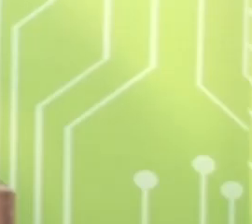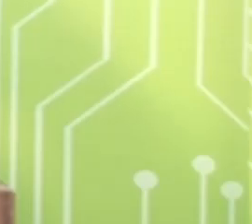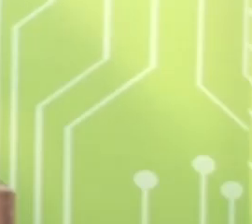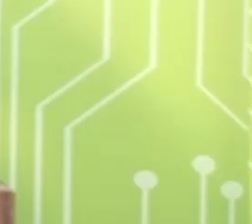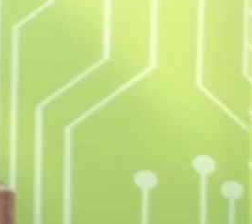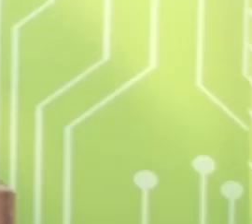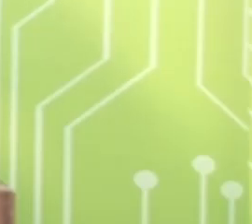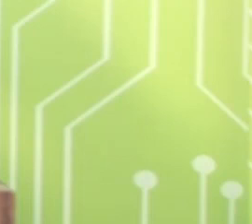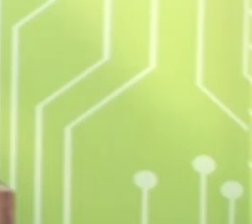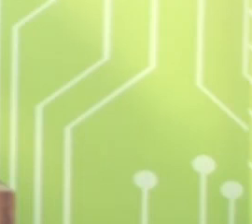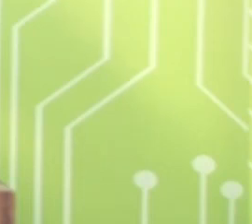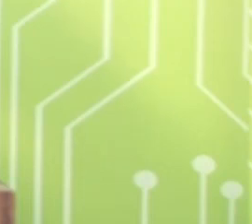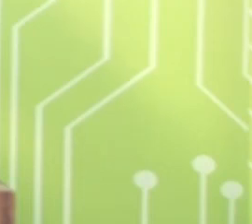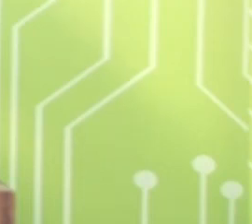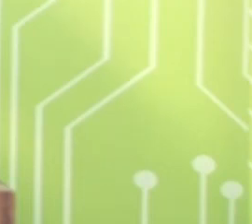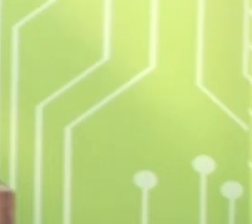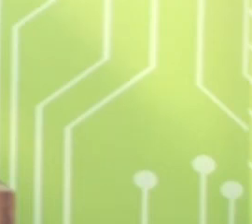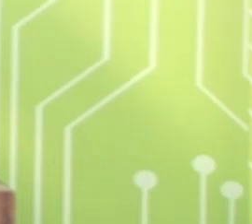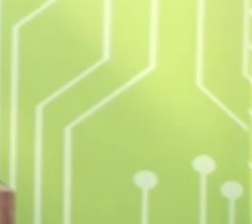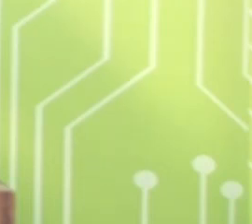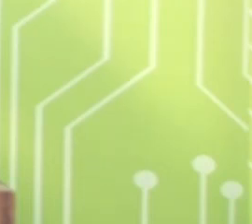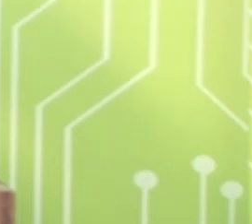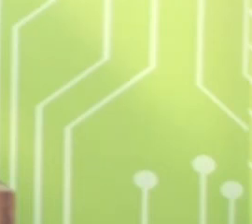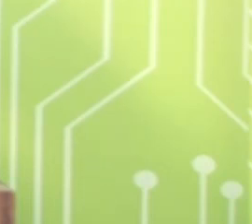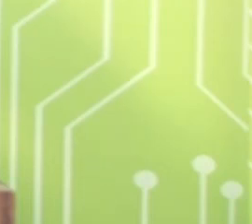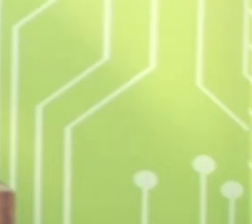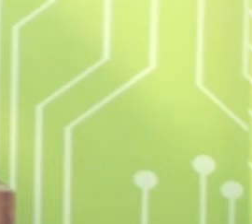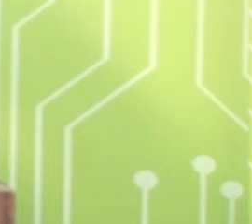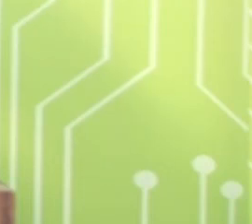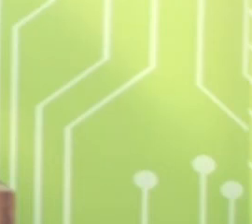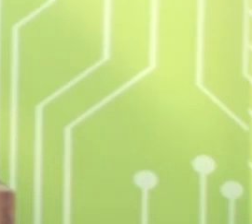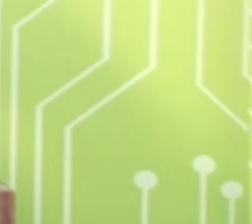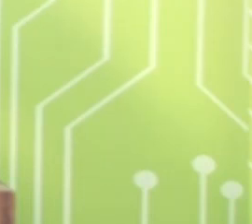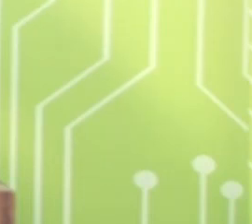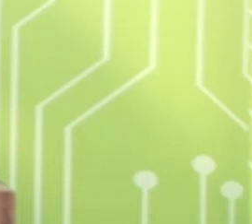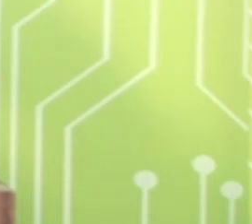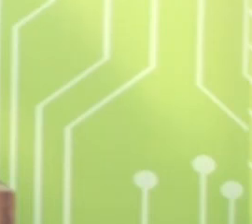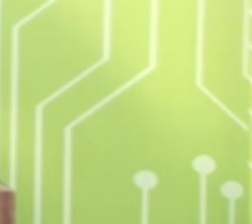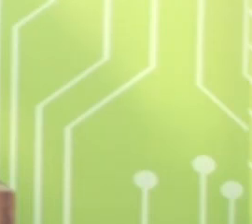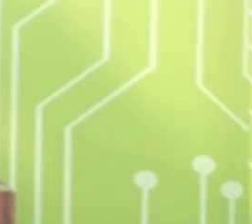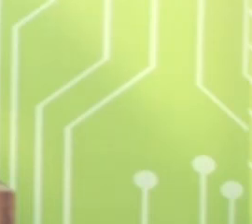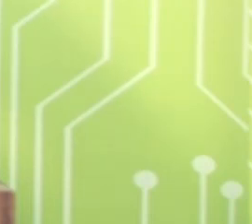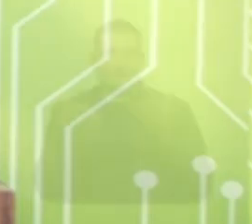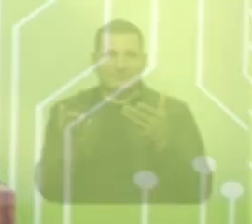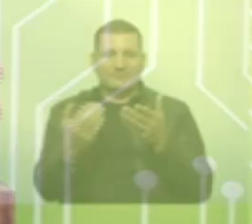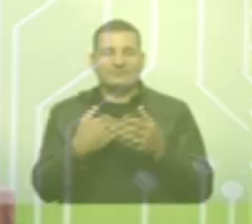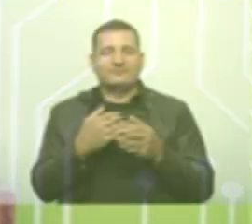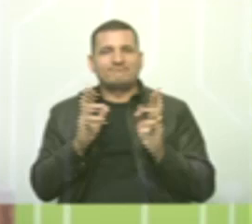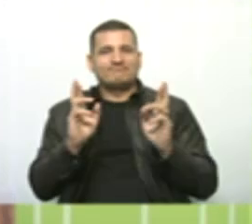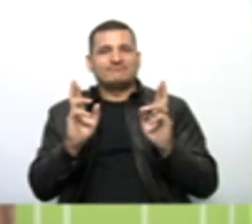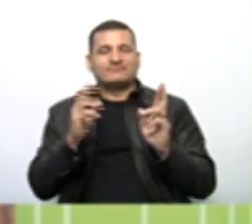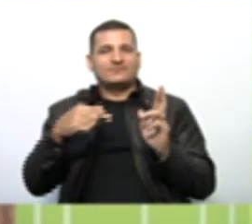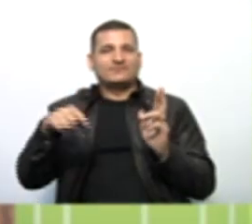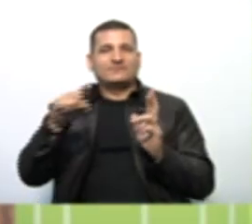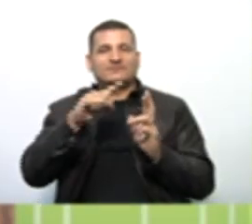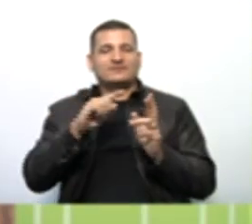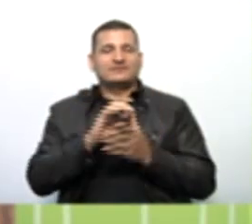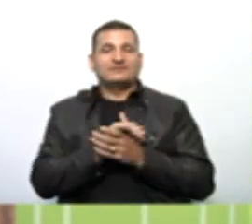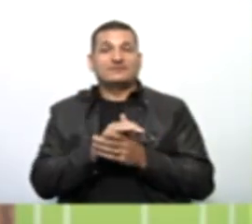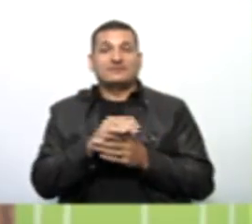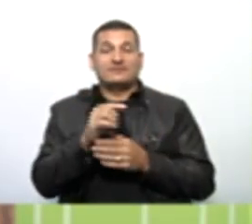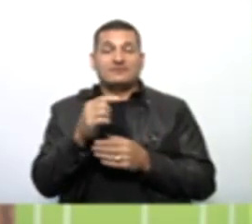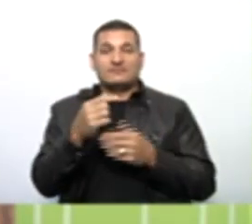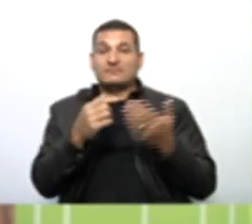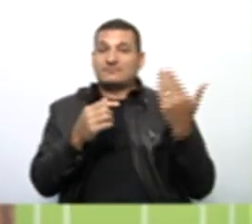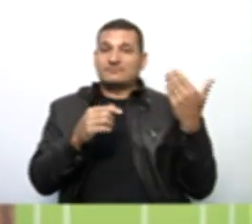olá pessoal estamos de volta a nossa aula 3 seja bem-vindo espero que vocês tenham passado essa semana